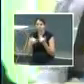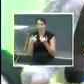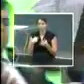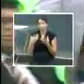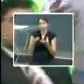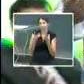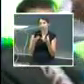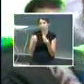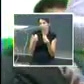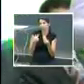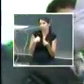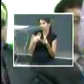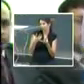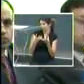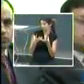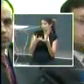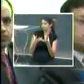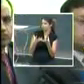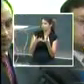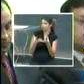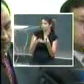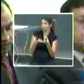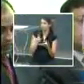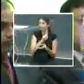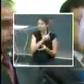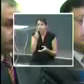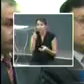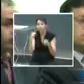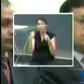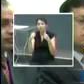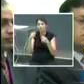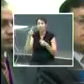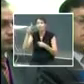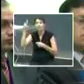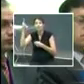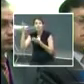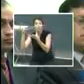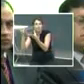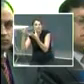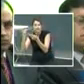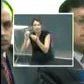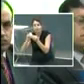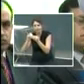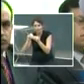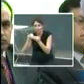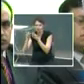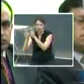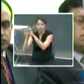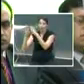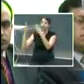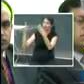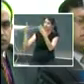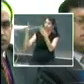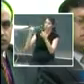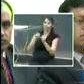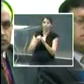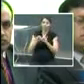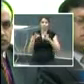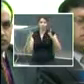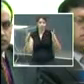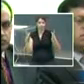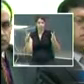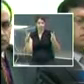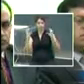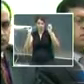Agora, quando você deixa Deus fazer do jeito dele, a porta se abre, o milagre acontece, a